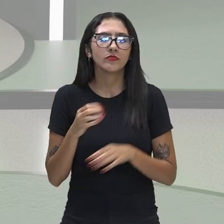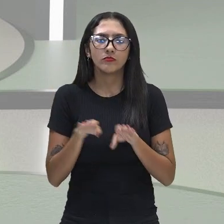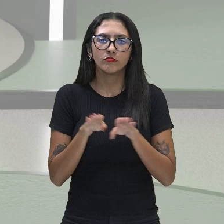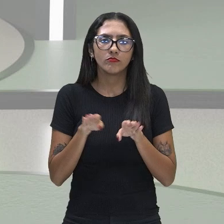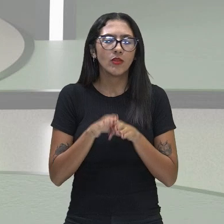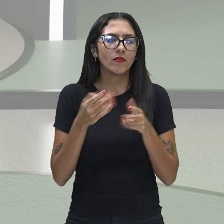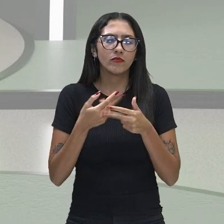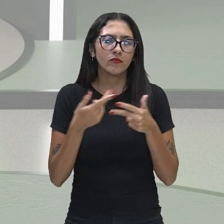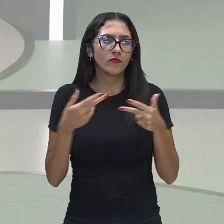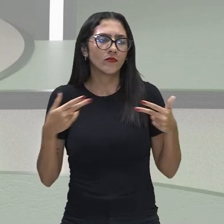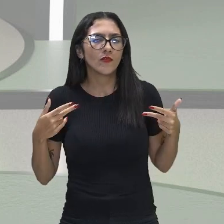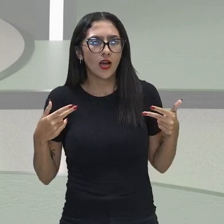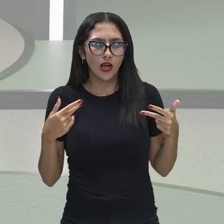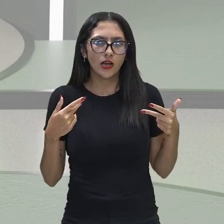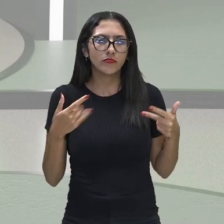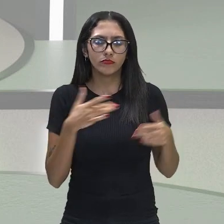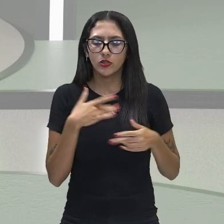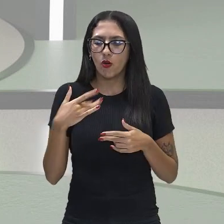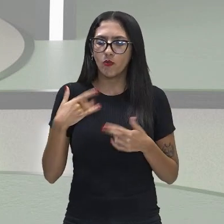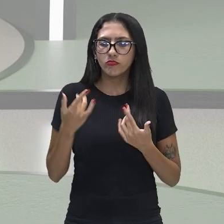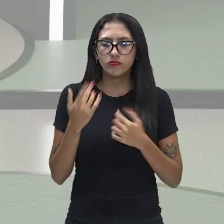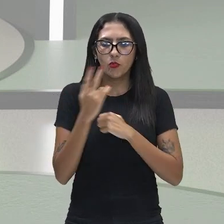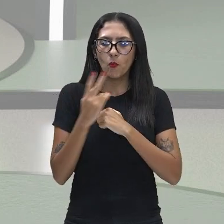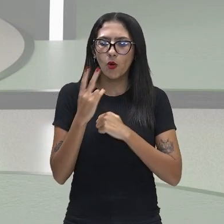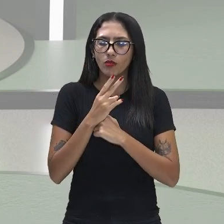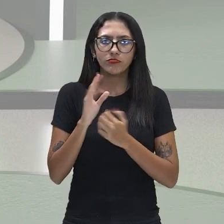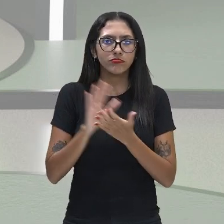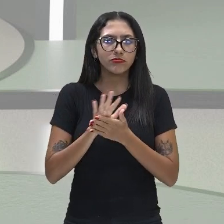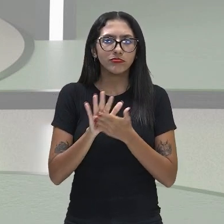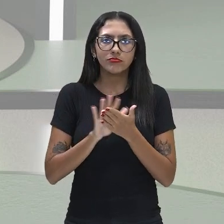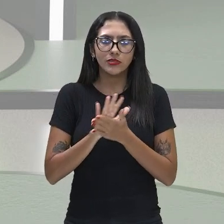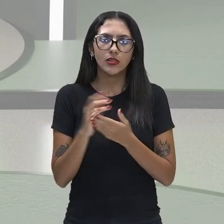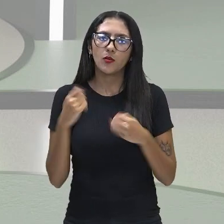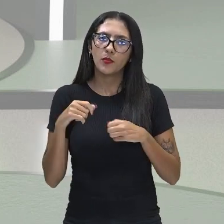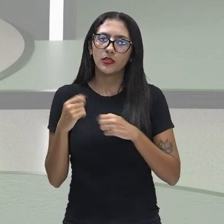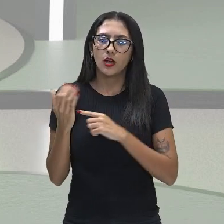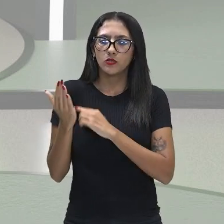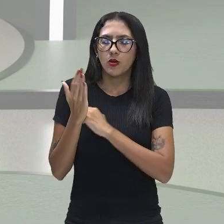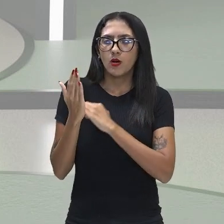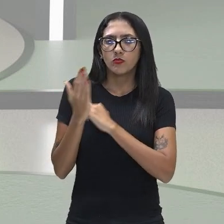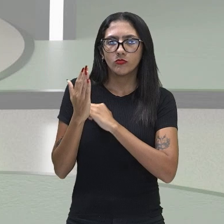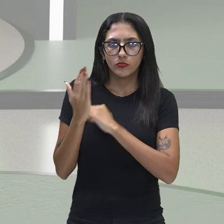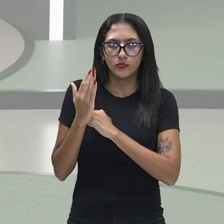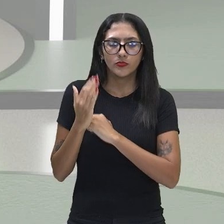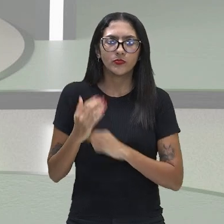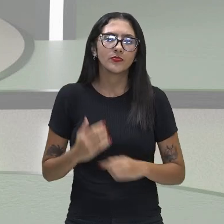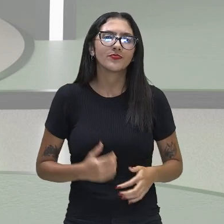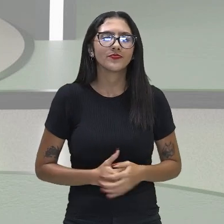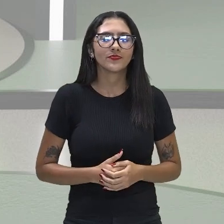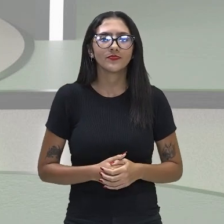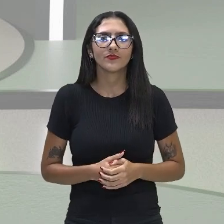necessidades básicas fisiológicas, ela vai precisar ter um auxílio. E